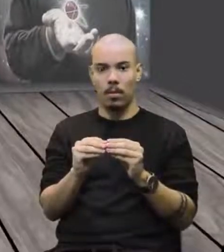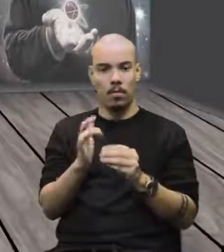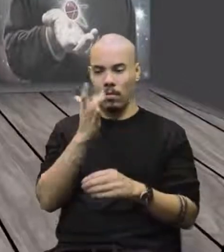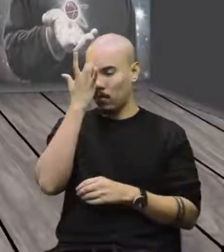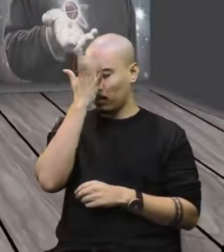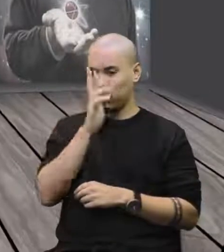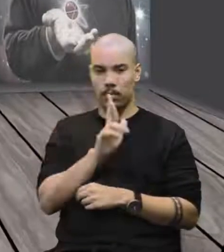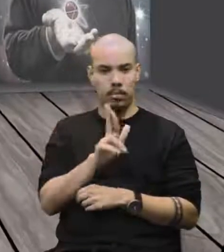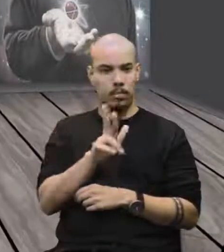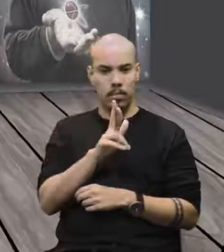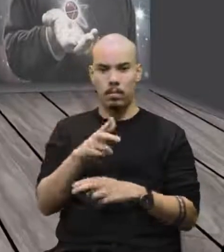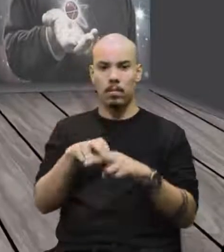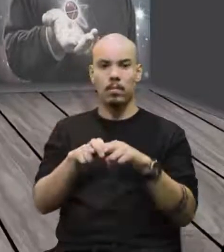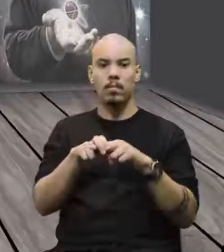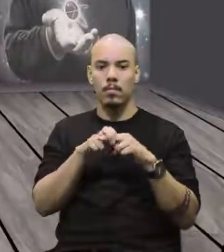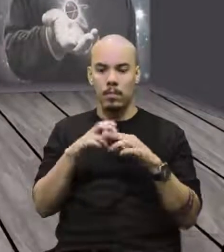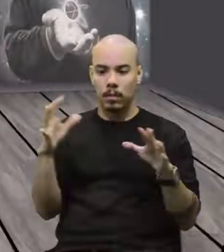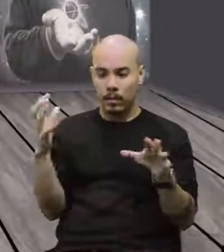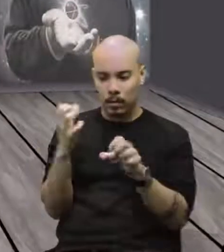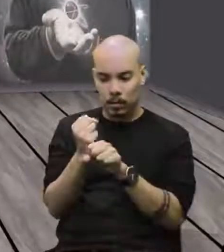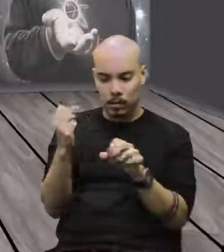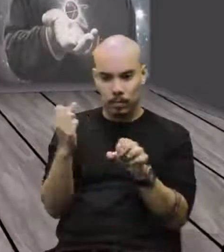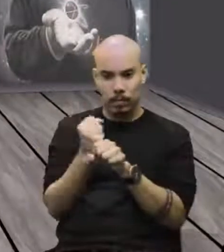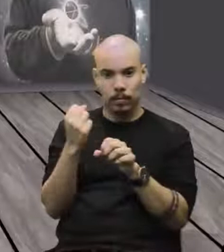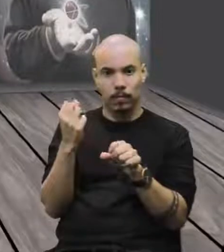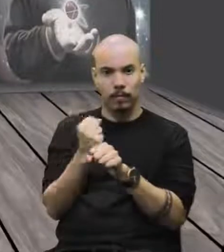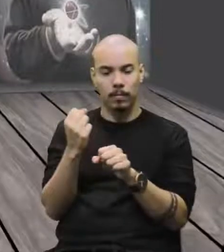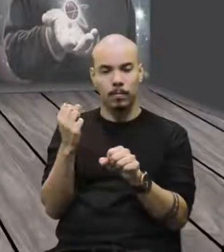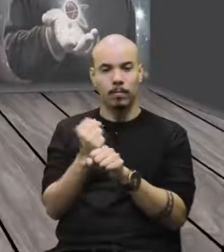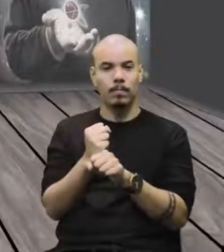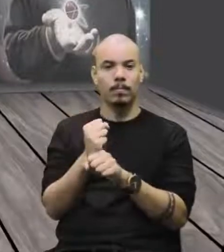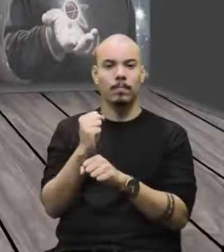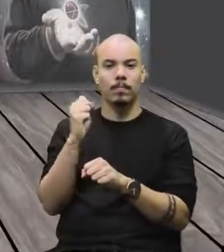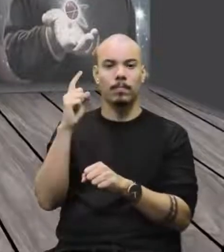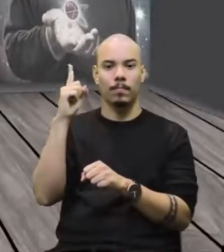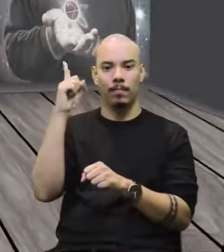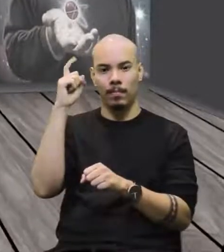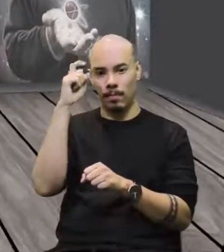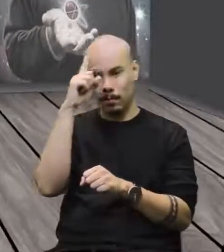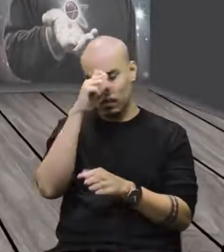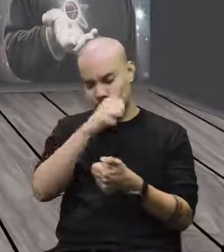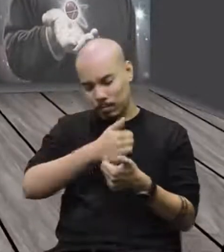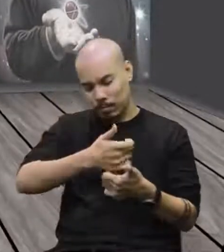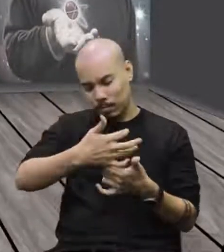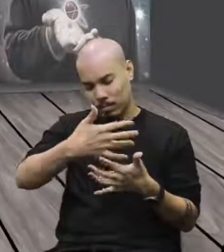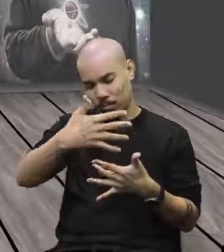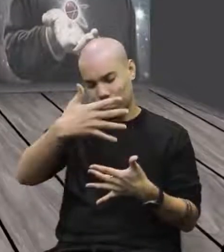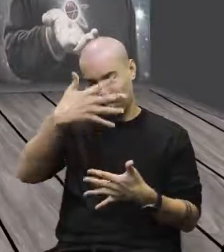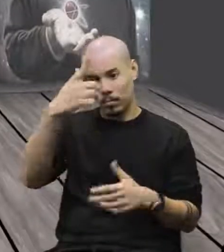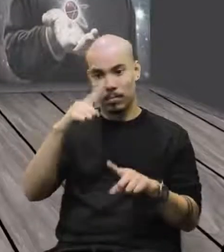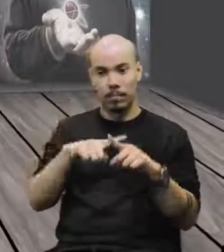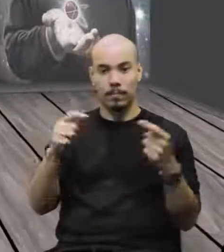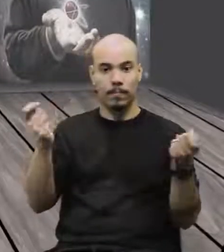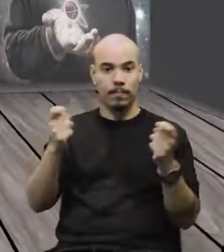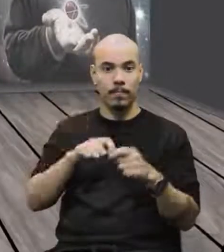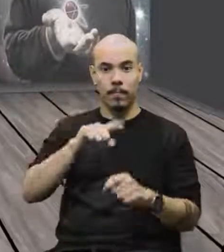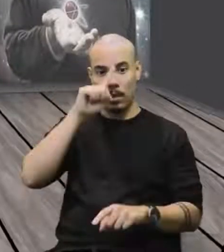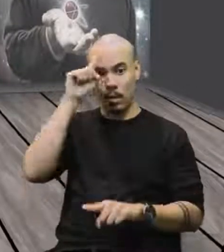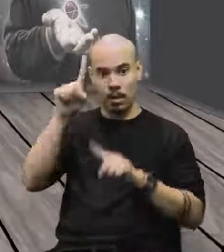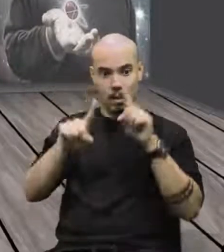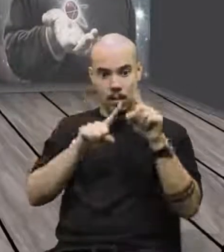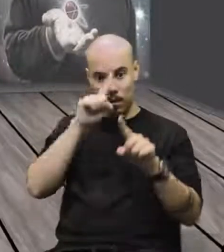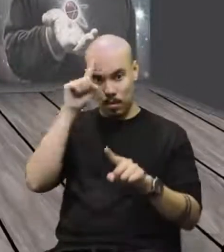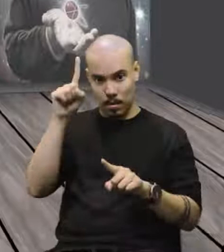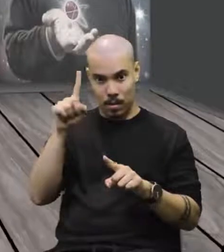facilmente. Então, através de Justamente. cálculos bem difíceis, bem extensos, né, Décio? Eles criam uma rede Difícil cristalina. igual